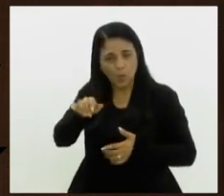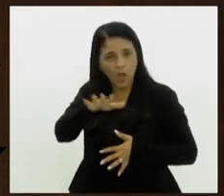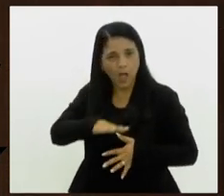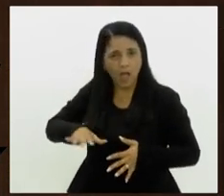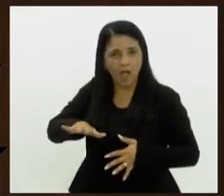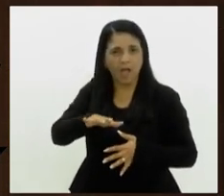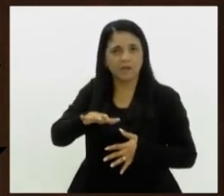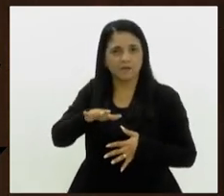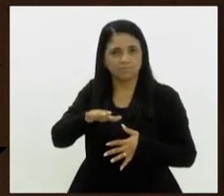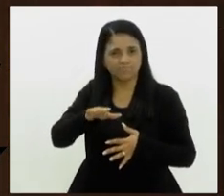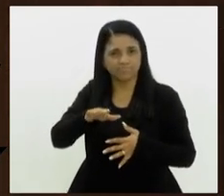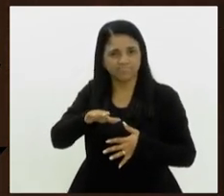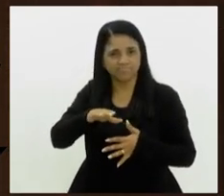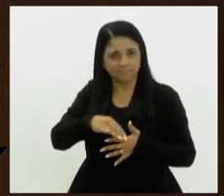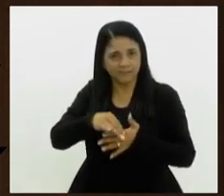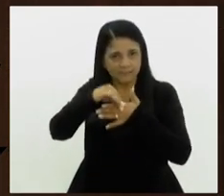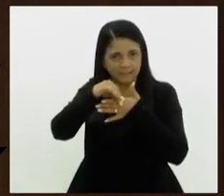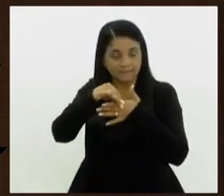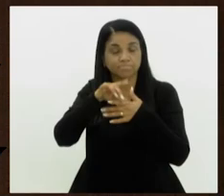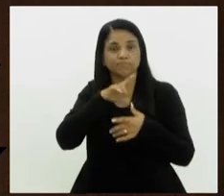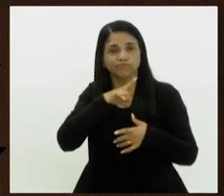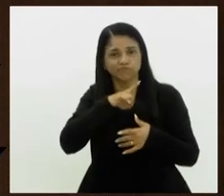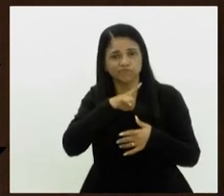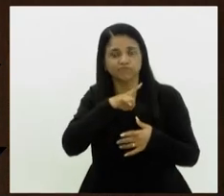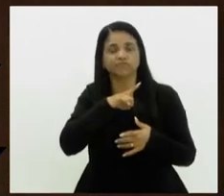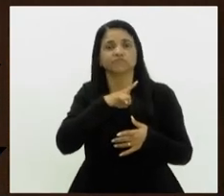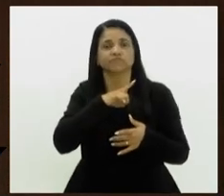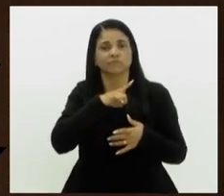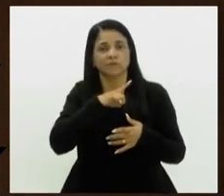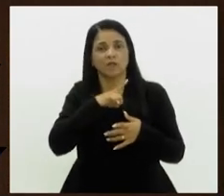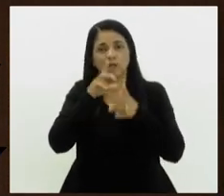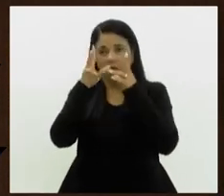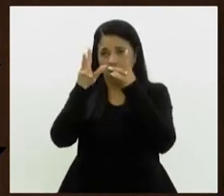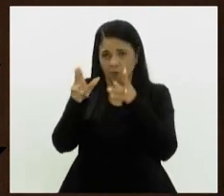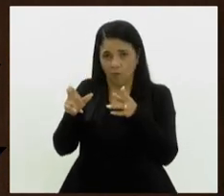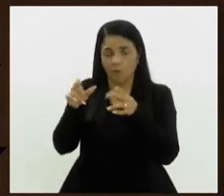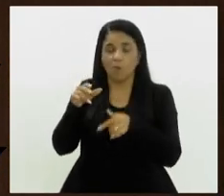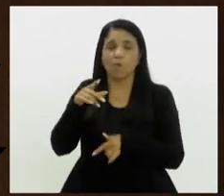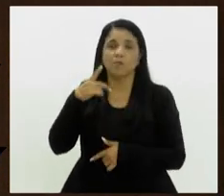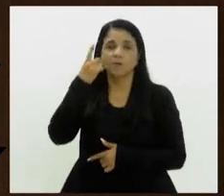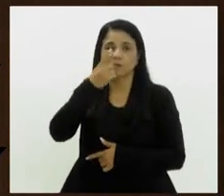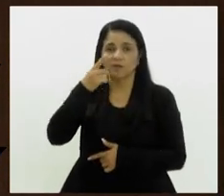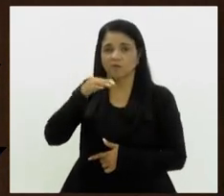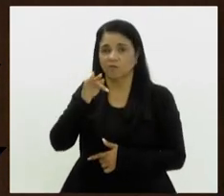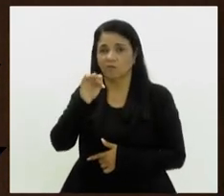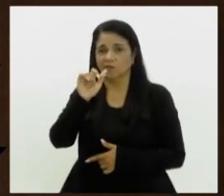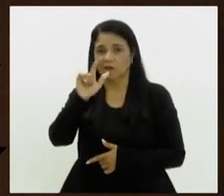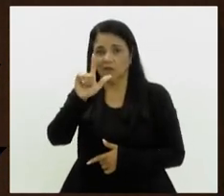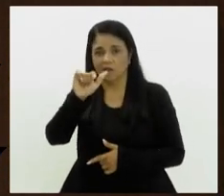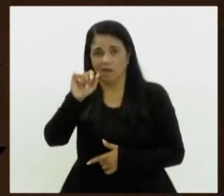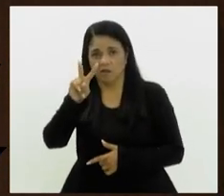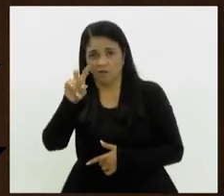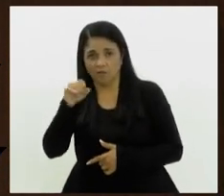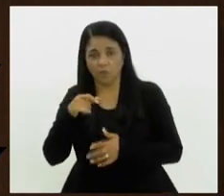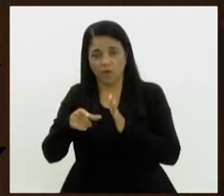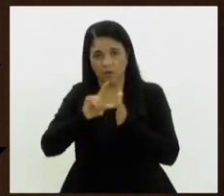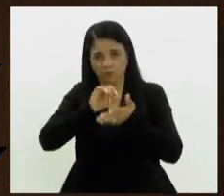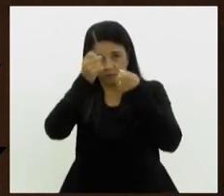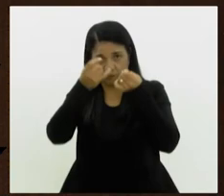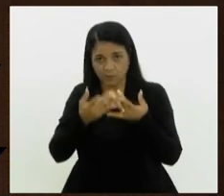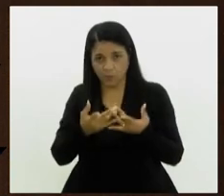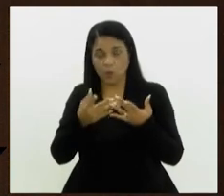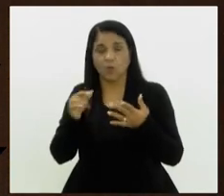mas que havia realmente, como disse o deputado Flávio Serafini, eu fui procurado antes pelas